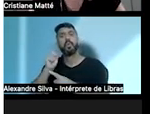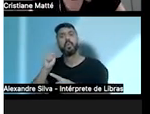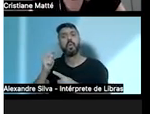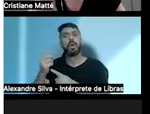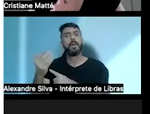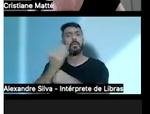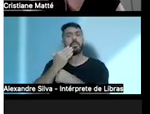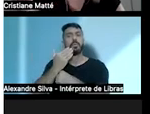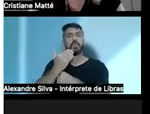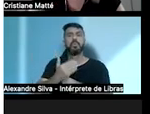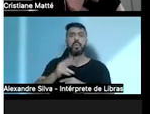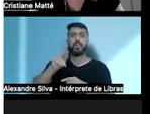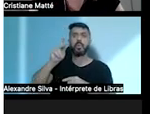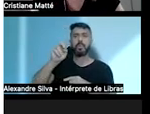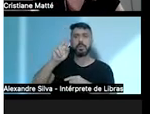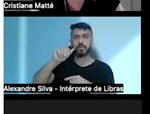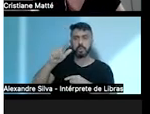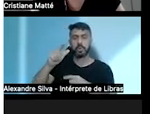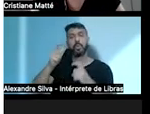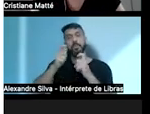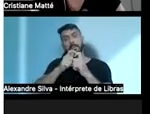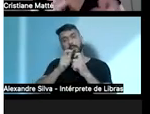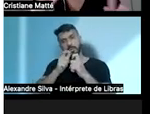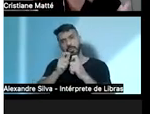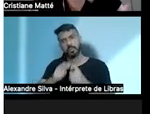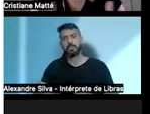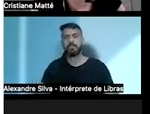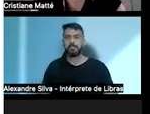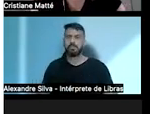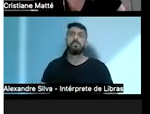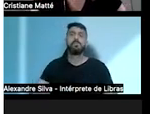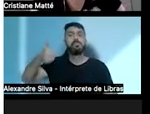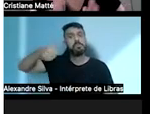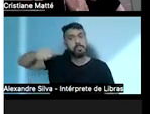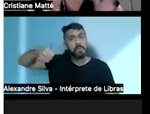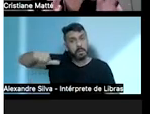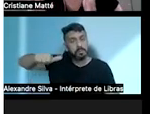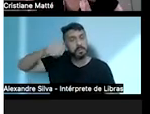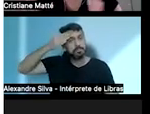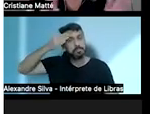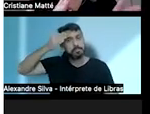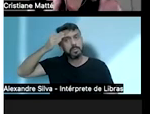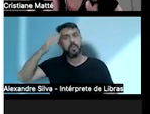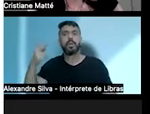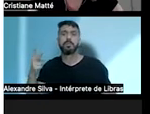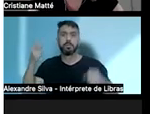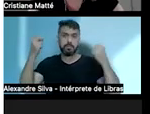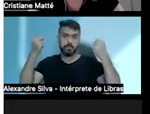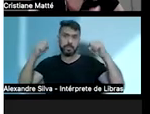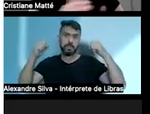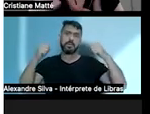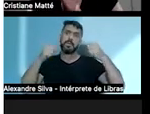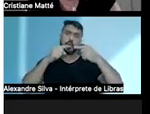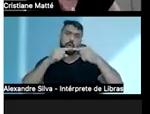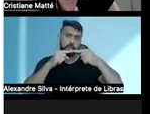né, do seu personal, o apoio do seu médico para avaliar aquela situação e ver o que ela estava fazendo, talvez não fosse o mais